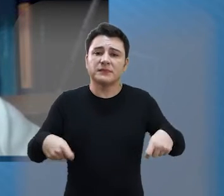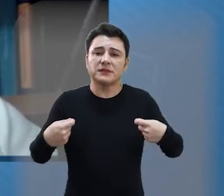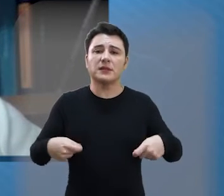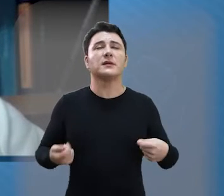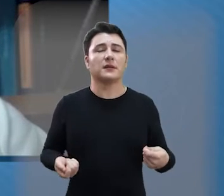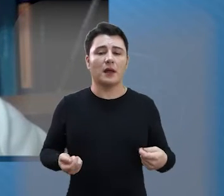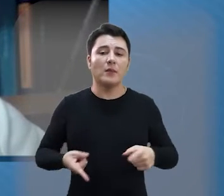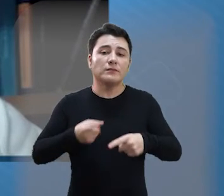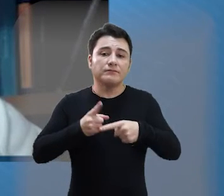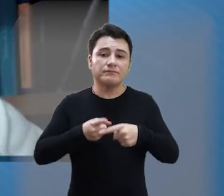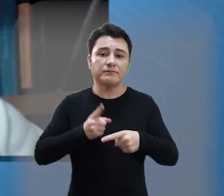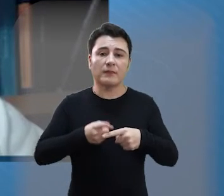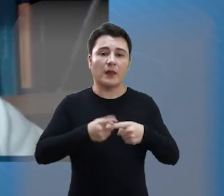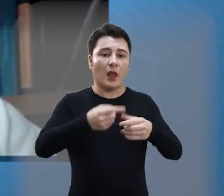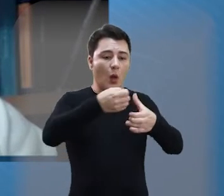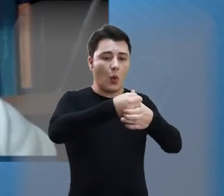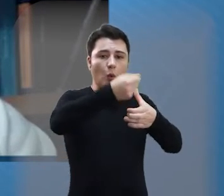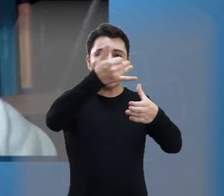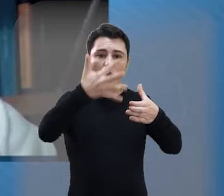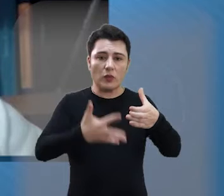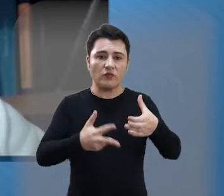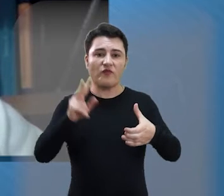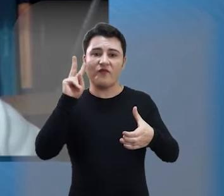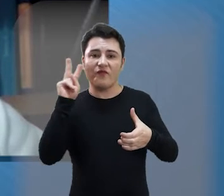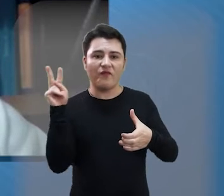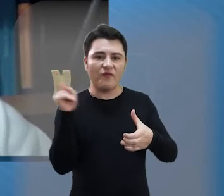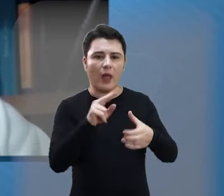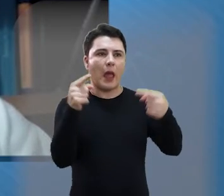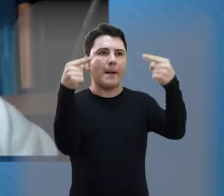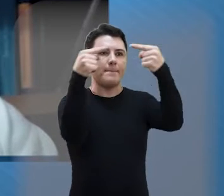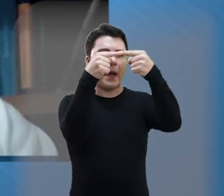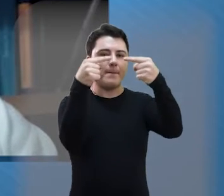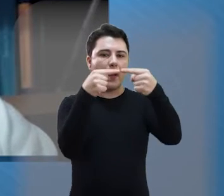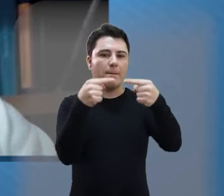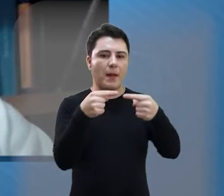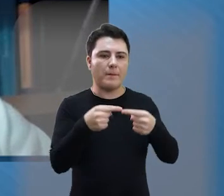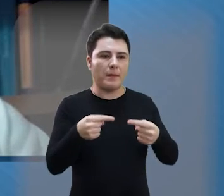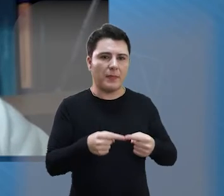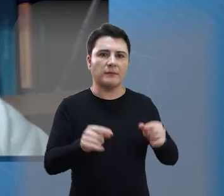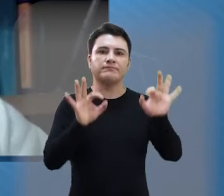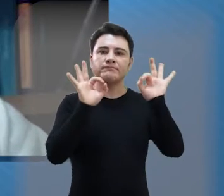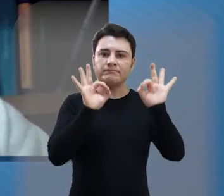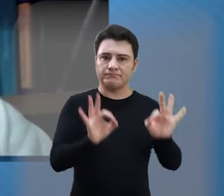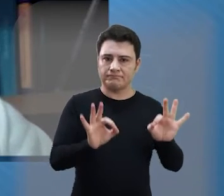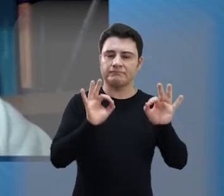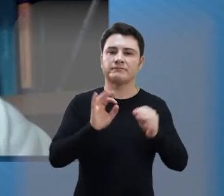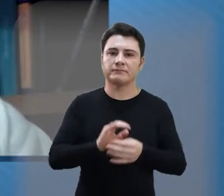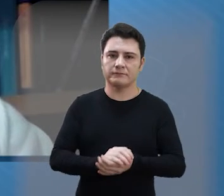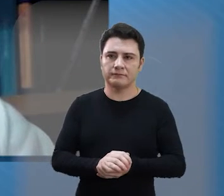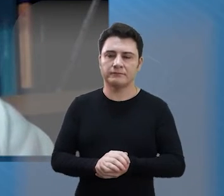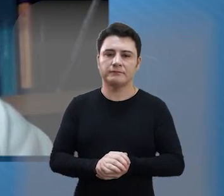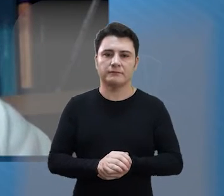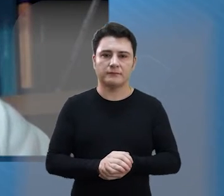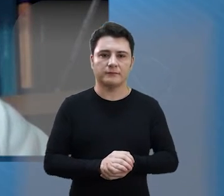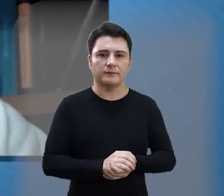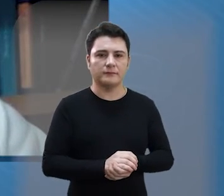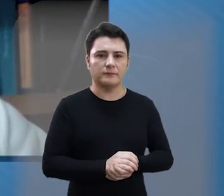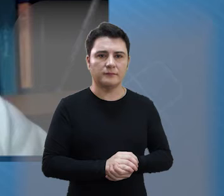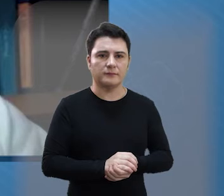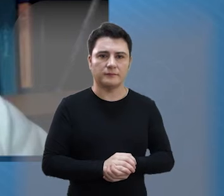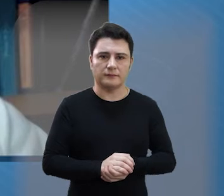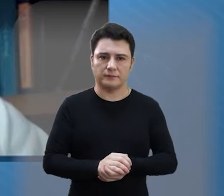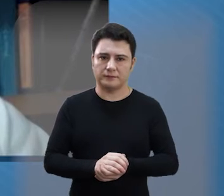ter um grau prévio de conhecimento para saber se aquilo que você está